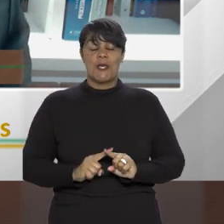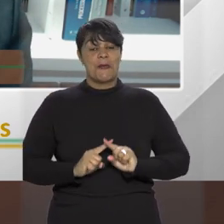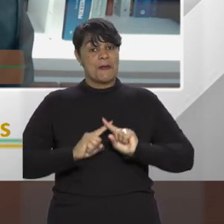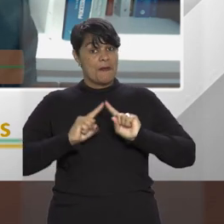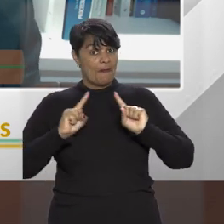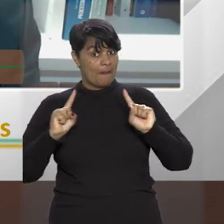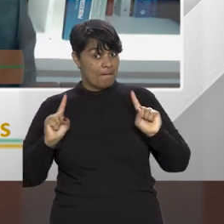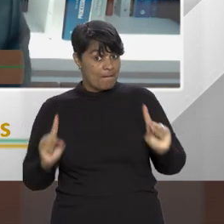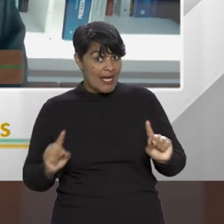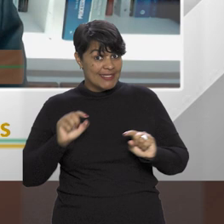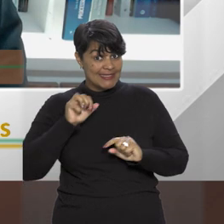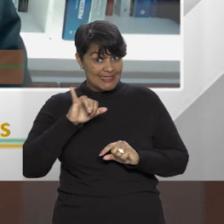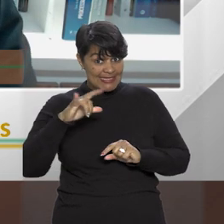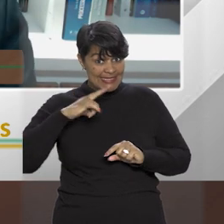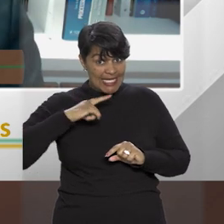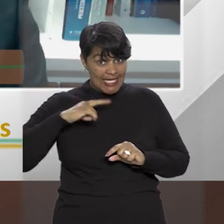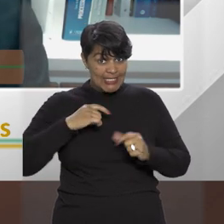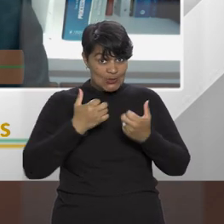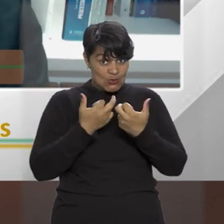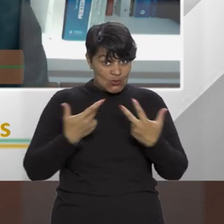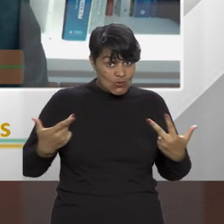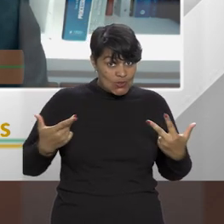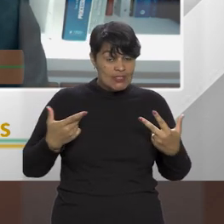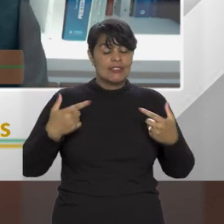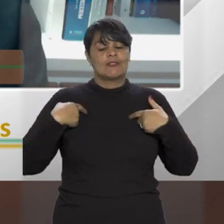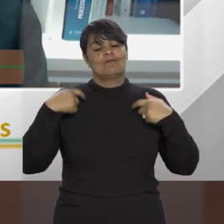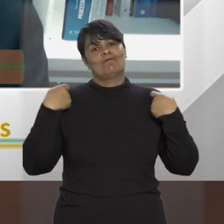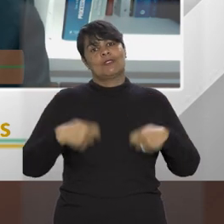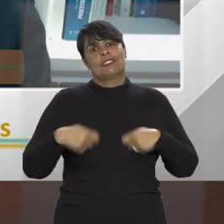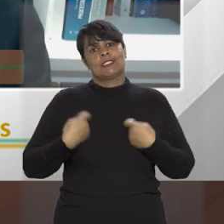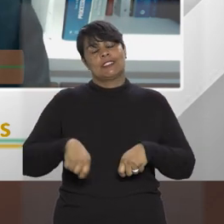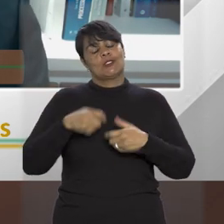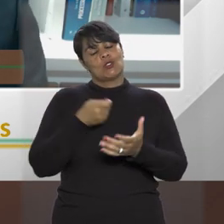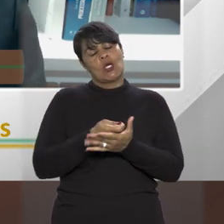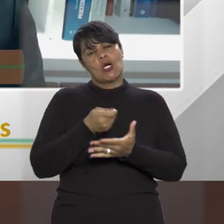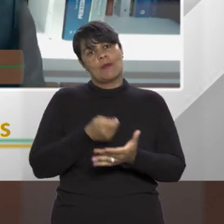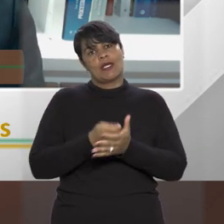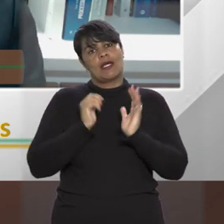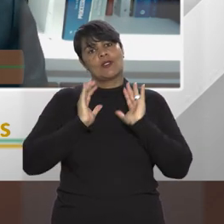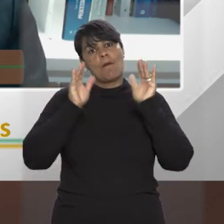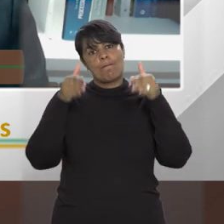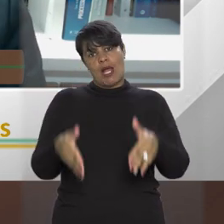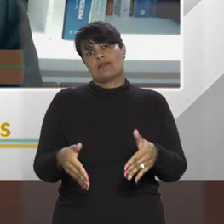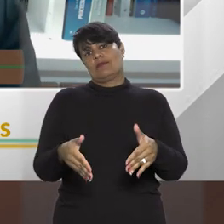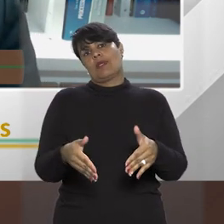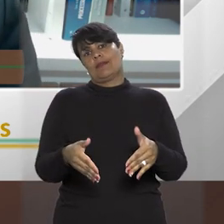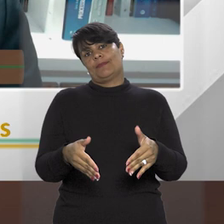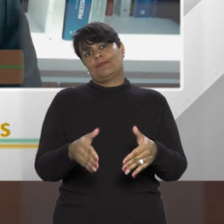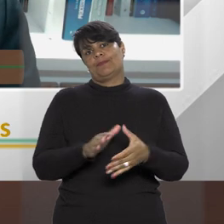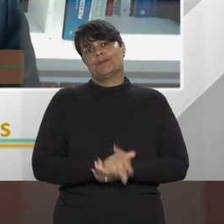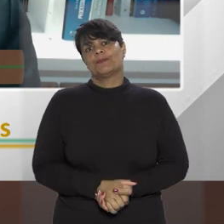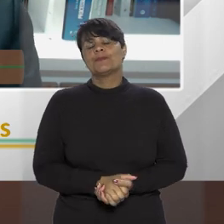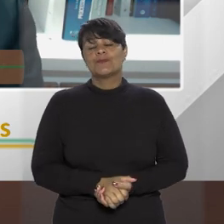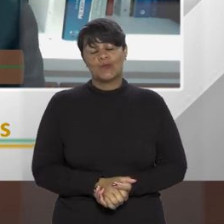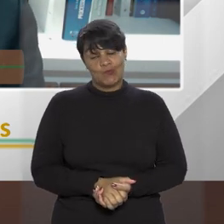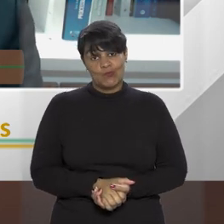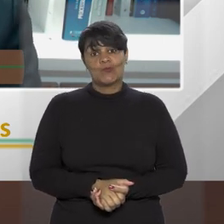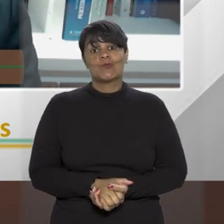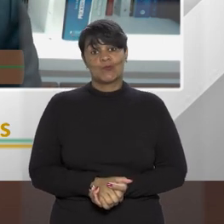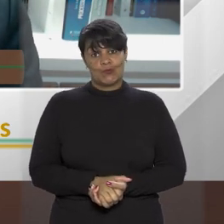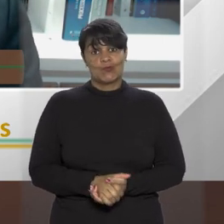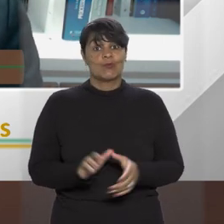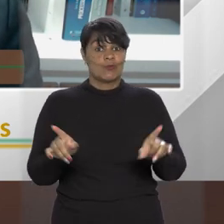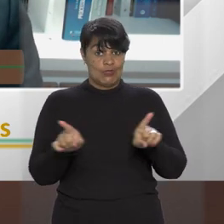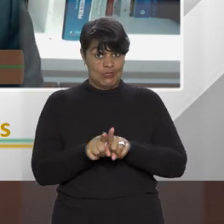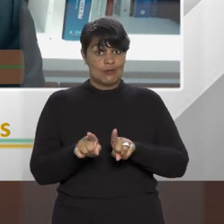audiência. Só para poder deixar aqui mais um detalhe, muita gente critica essa norma, dizendo que o código ele talvez parte